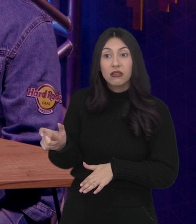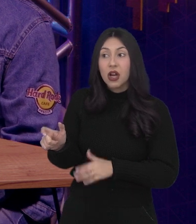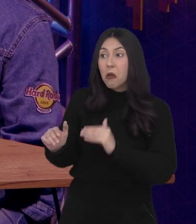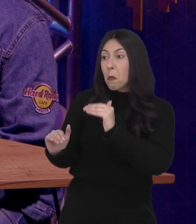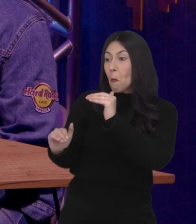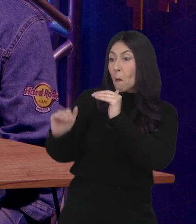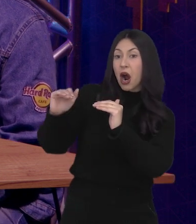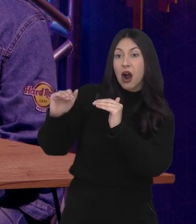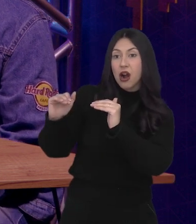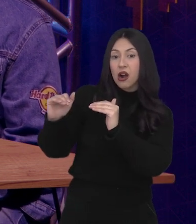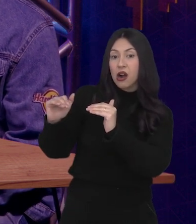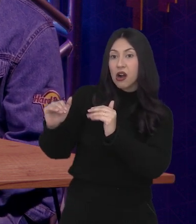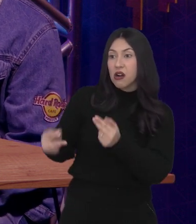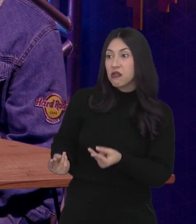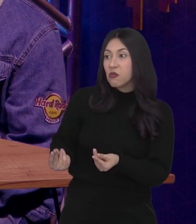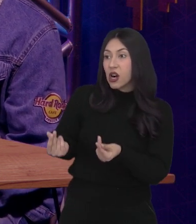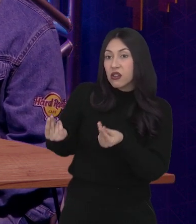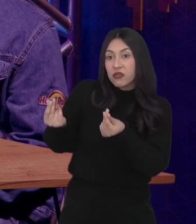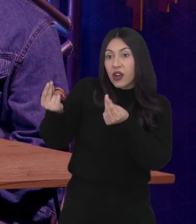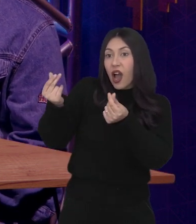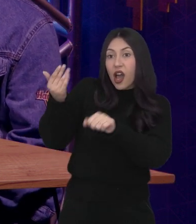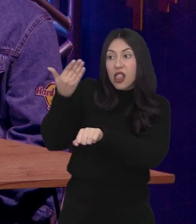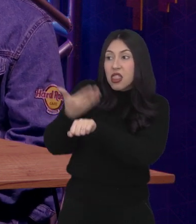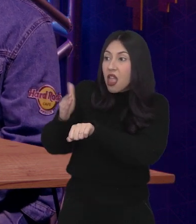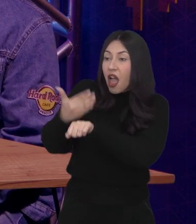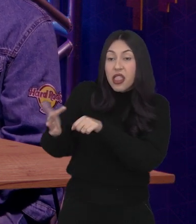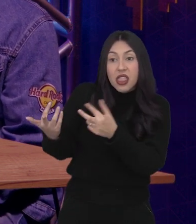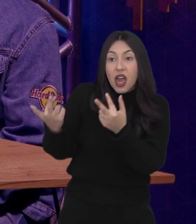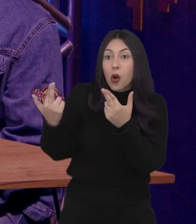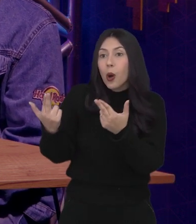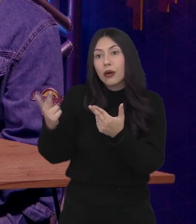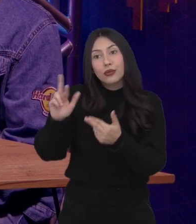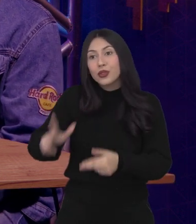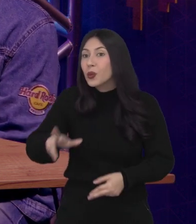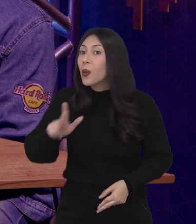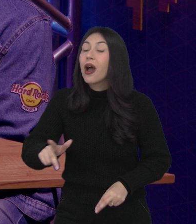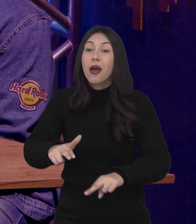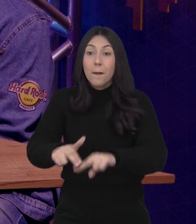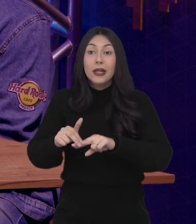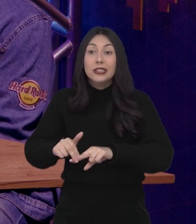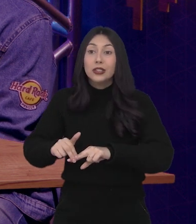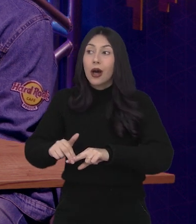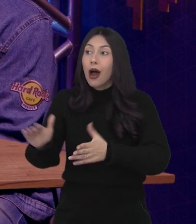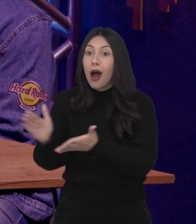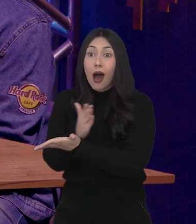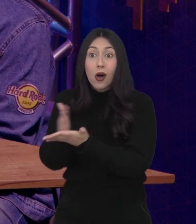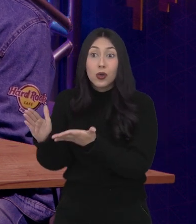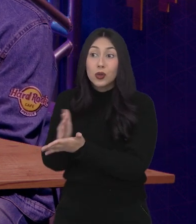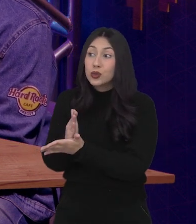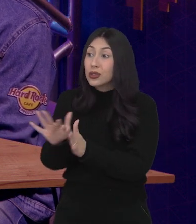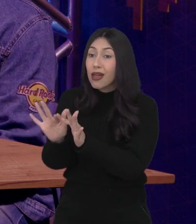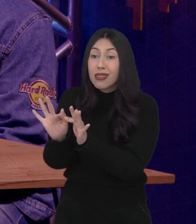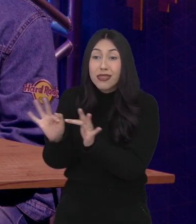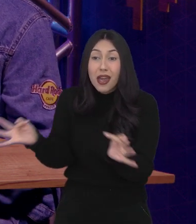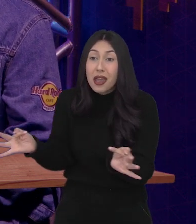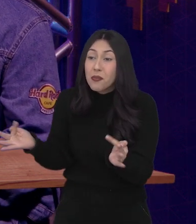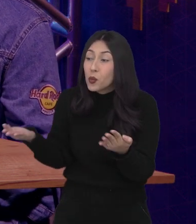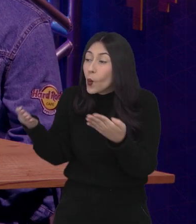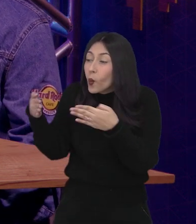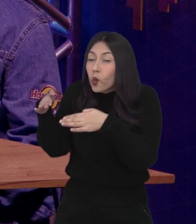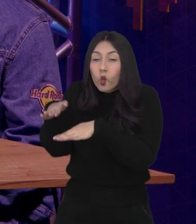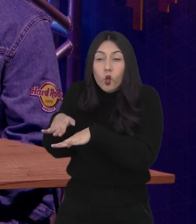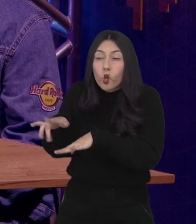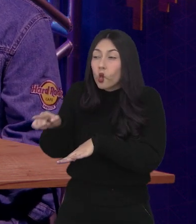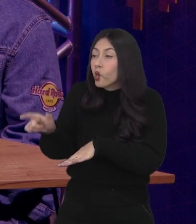tem a mesma condição de treino. Então é muita superação. Muitos atletas vêm de família humilde,